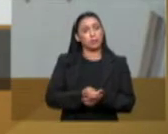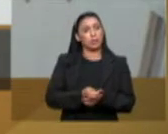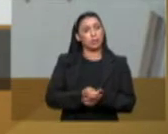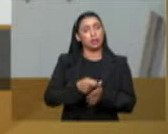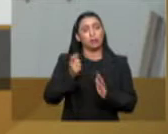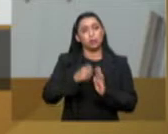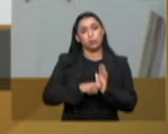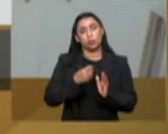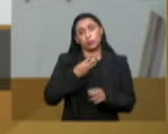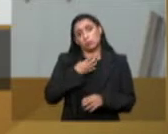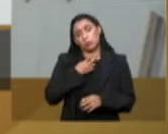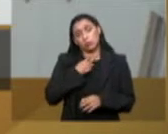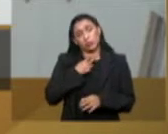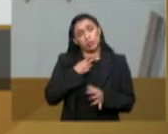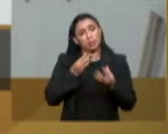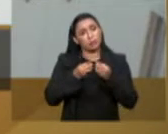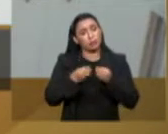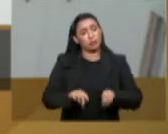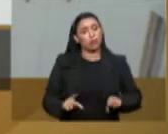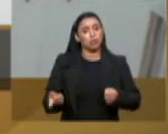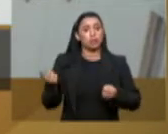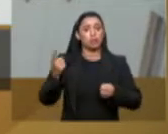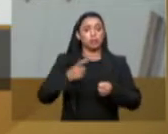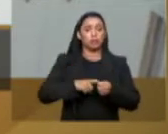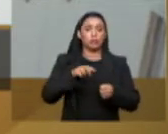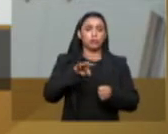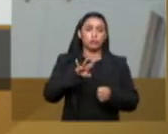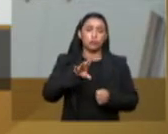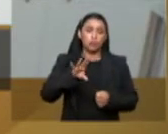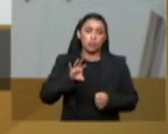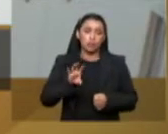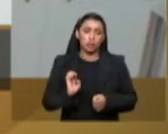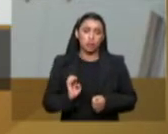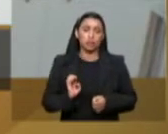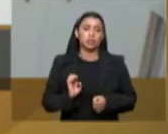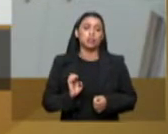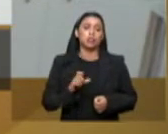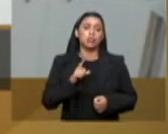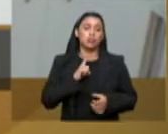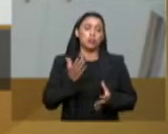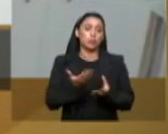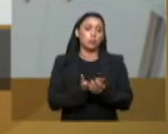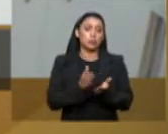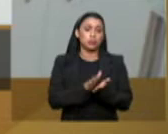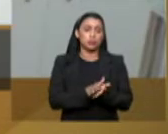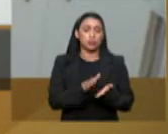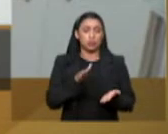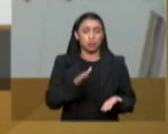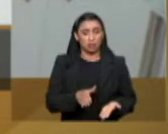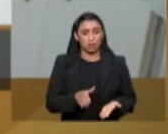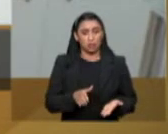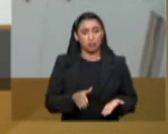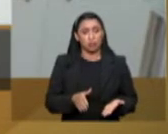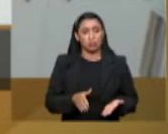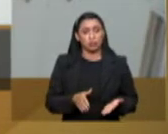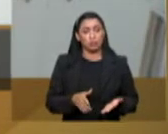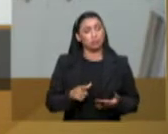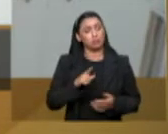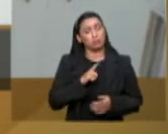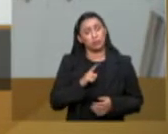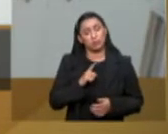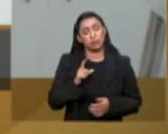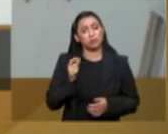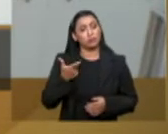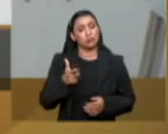prejudicado pelos limites do efeito devolutivo do seu recurso extraordinário, que extinga um processo sem resolução de mérito, por falta de interesse